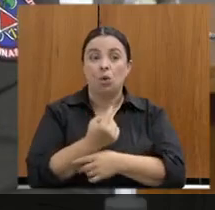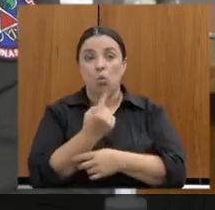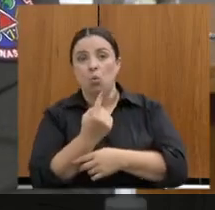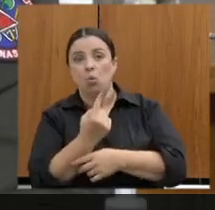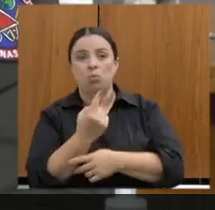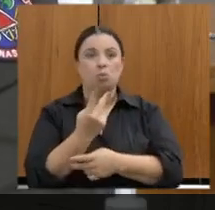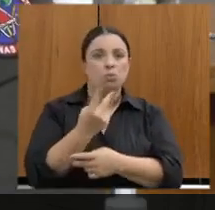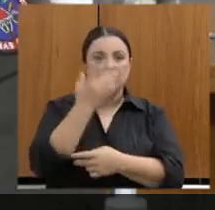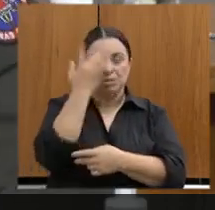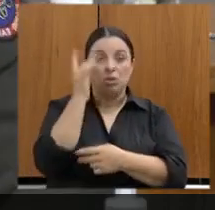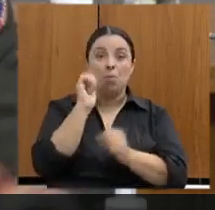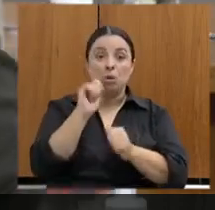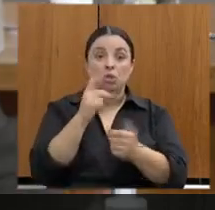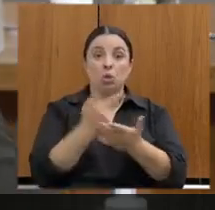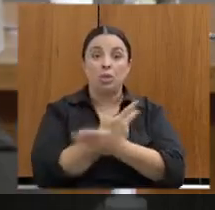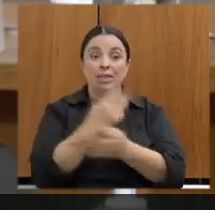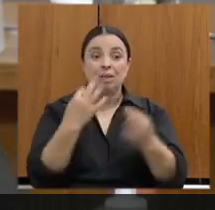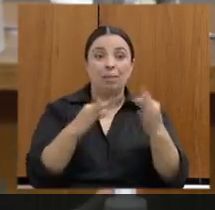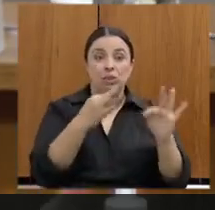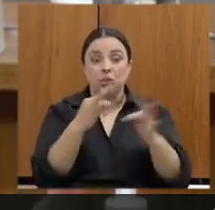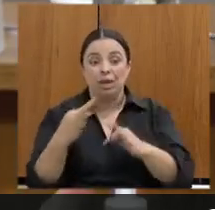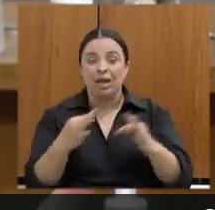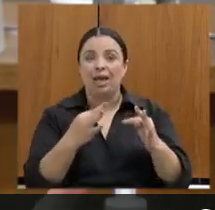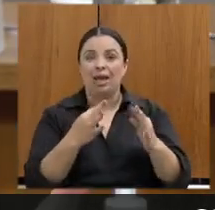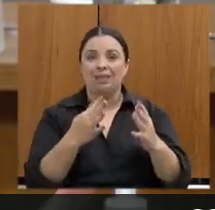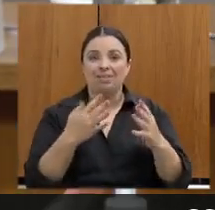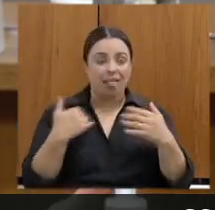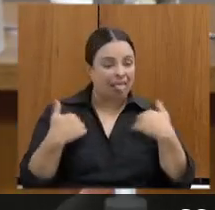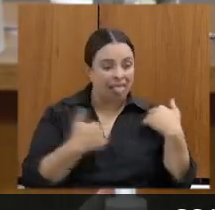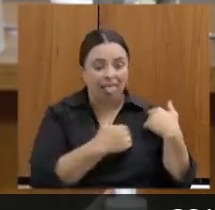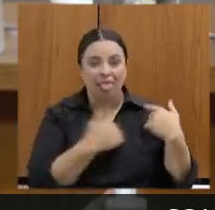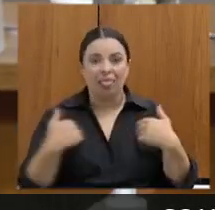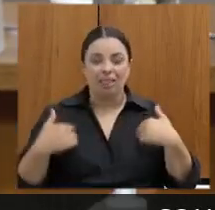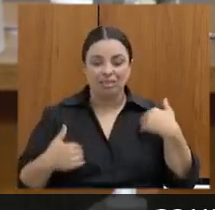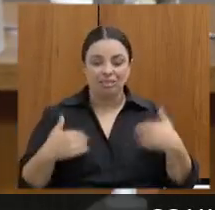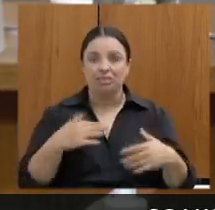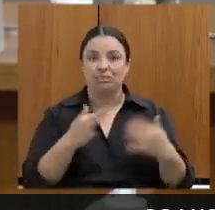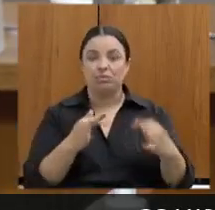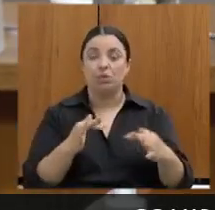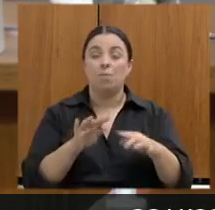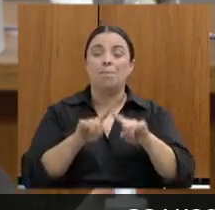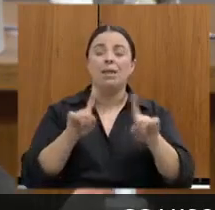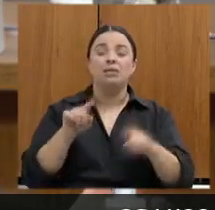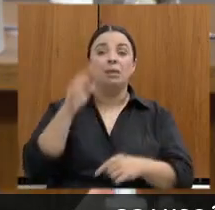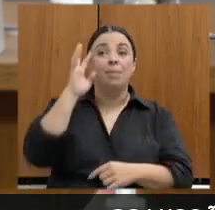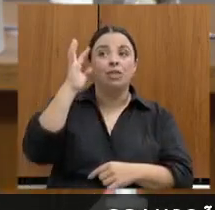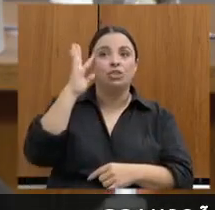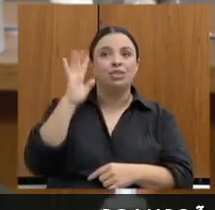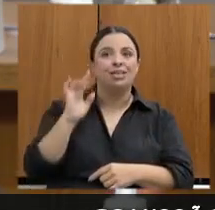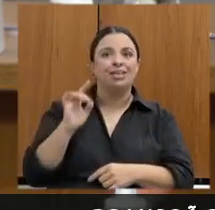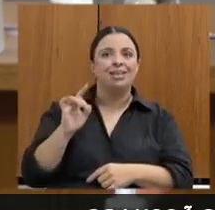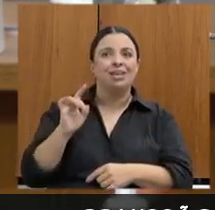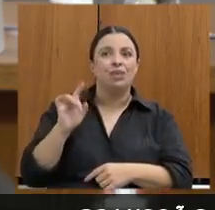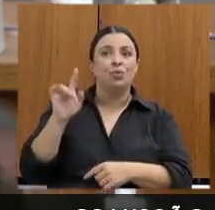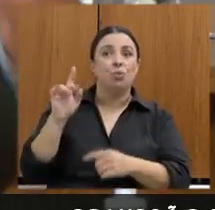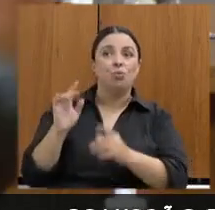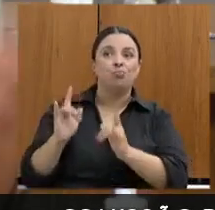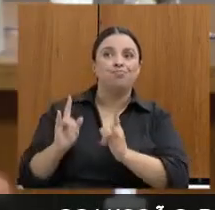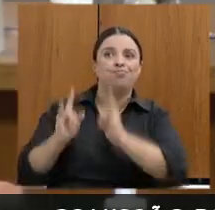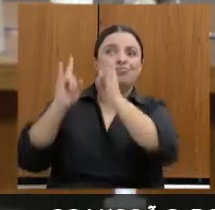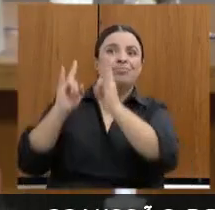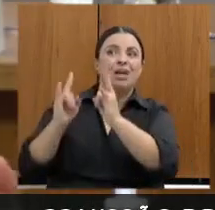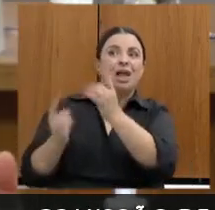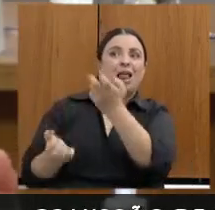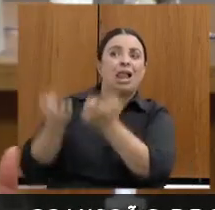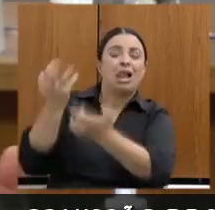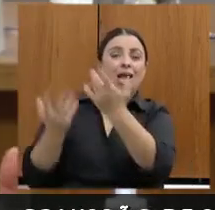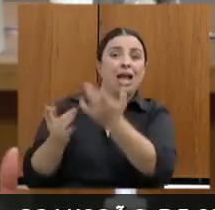se machucar Imagine quando nós estamos falando de um Pânico Real de uma angústia real de um desespero real de um